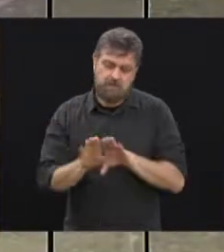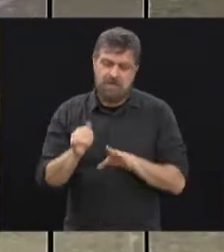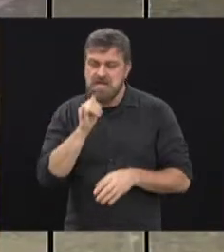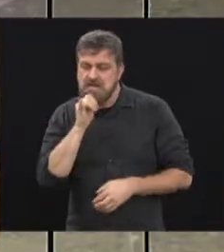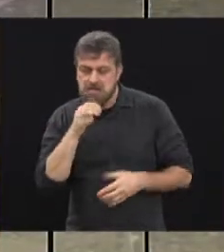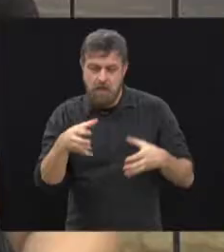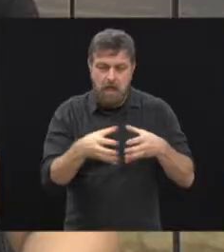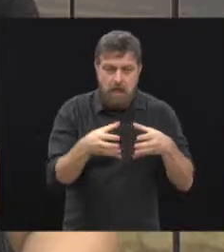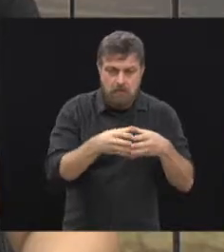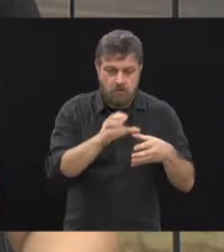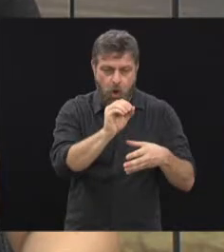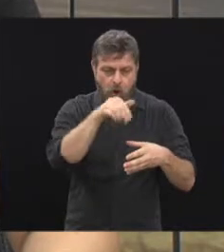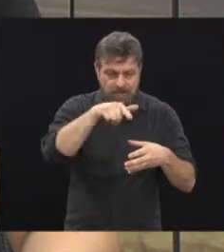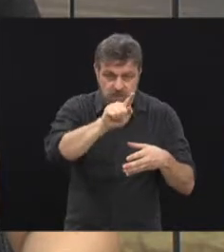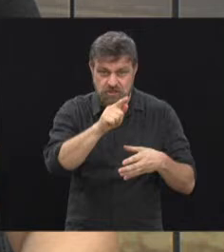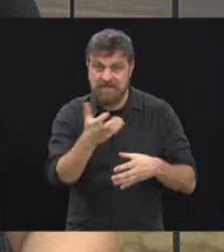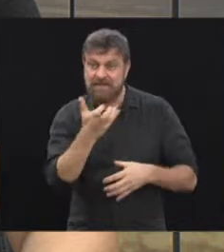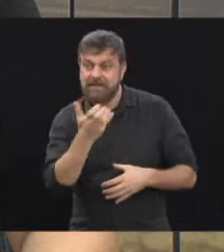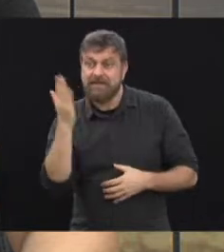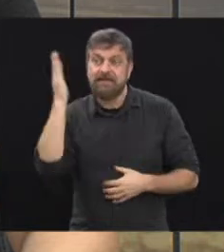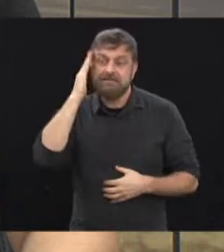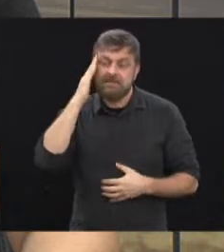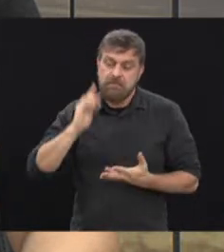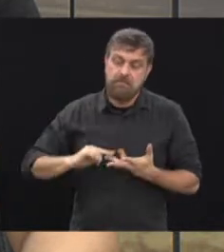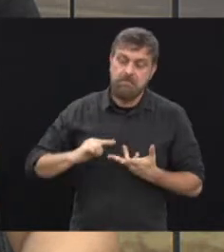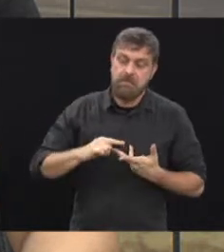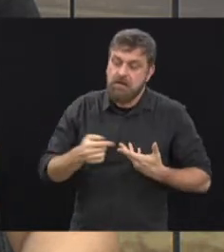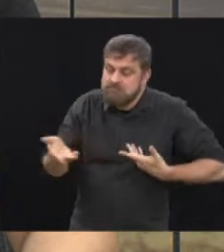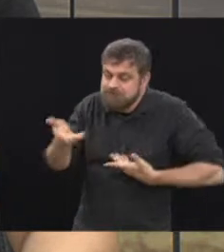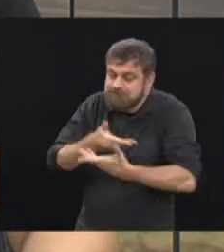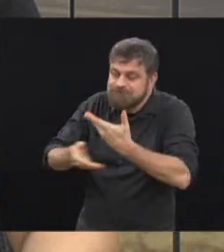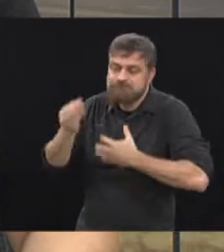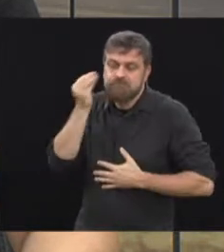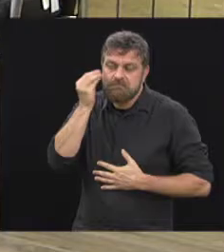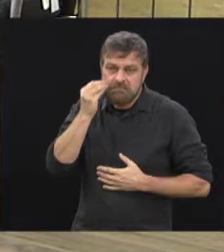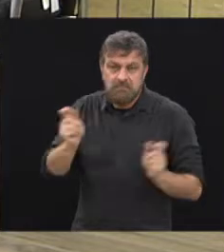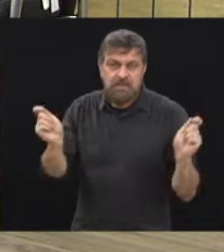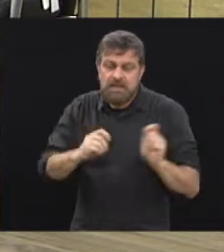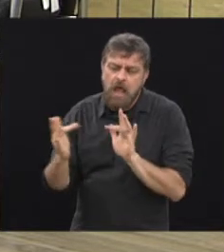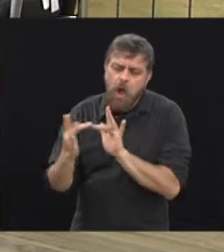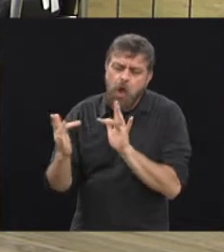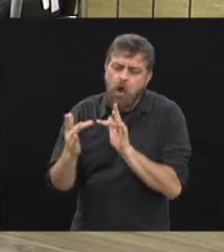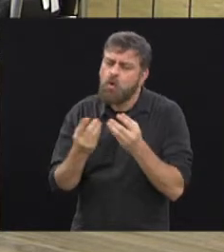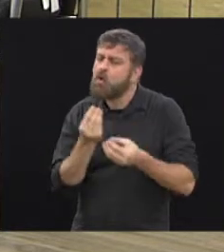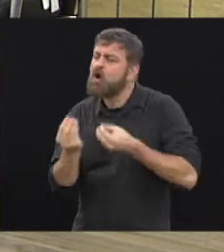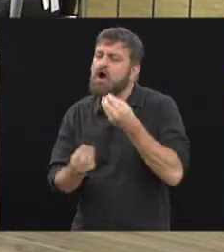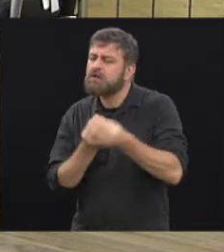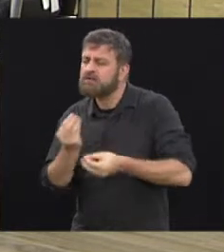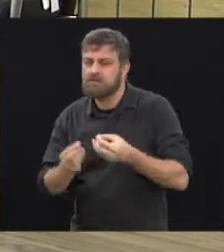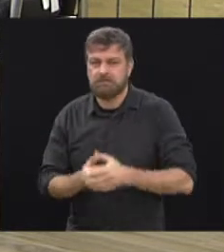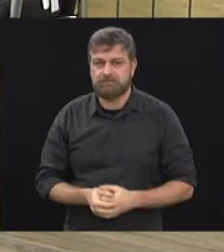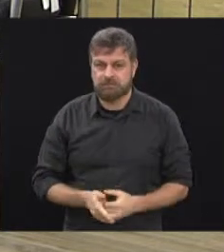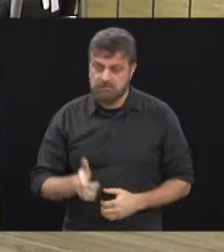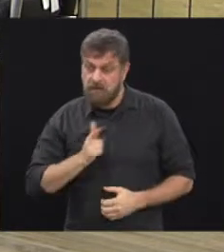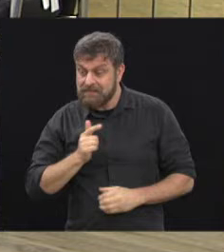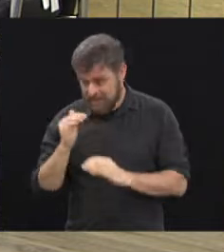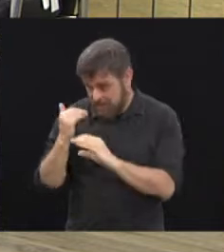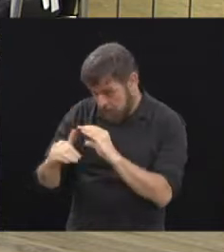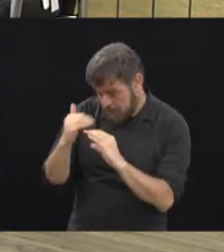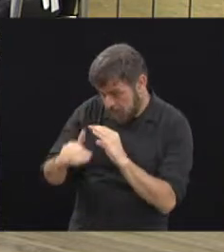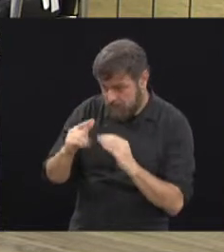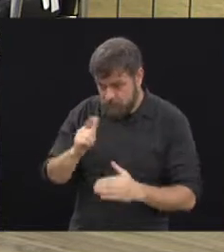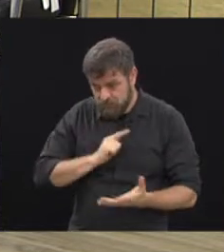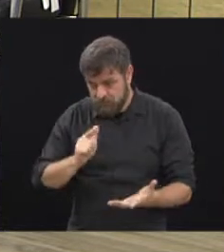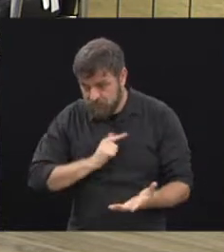nosso programa e quer saber mais, até troca de experiências, consegue entrar em contato com vocês através de algum e-mail? Por